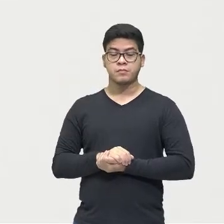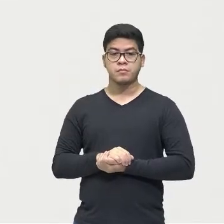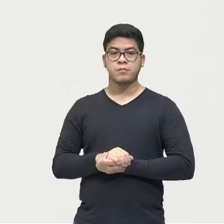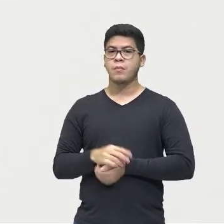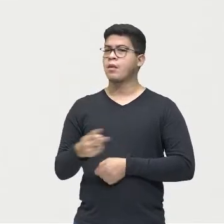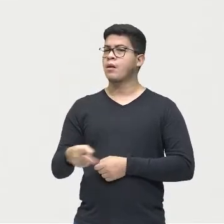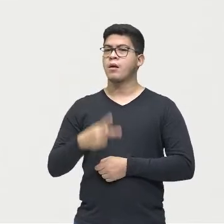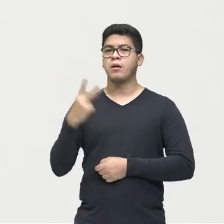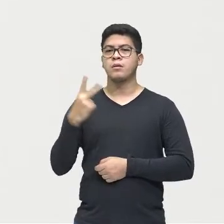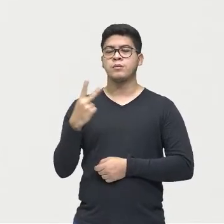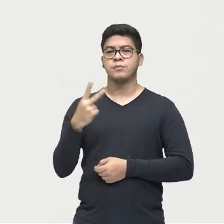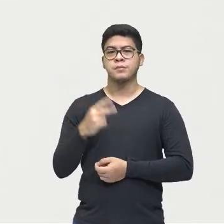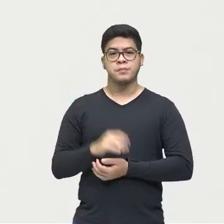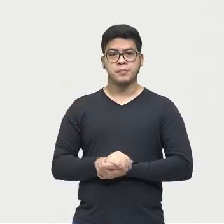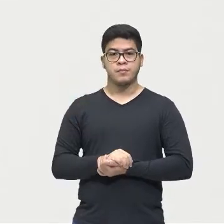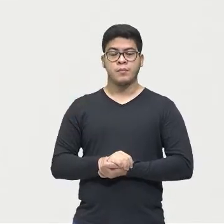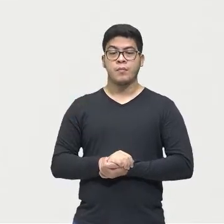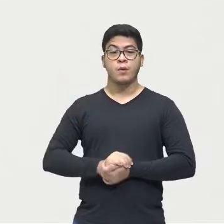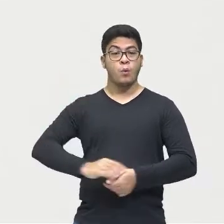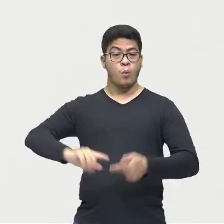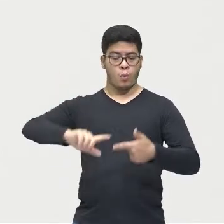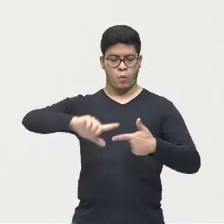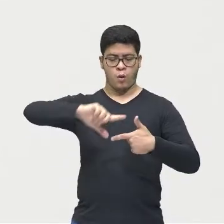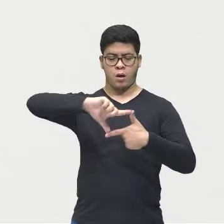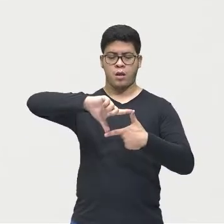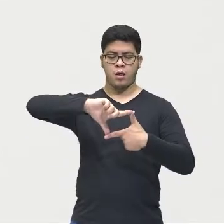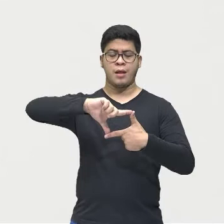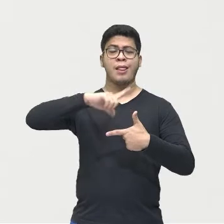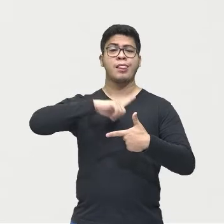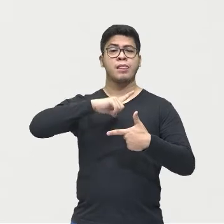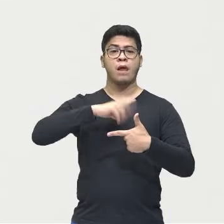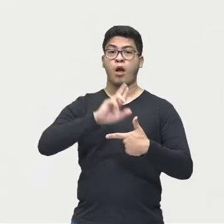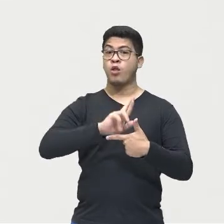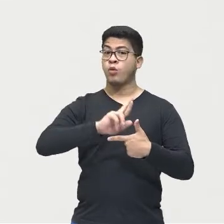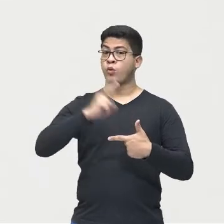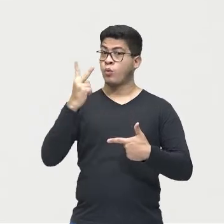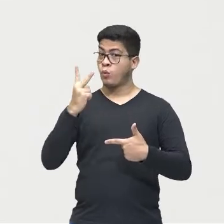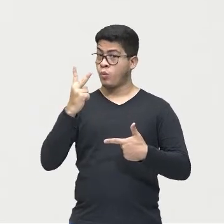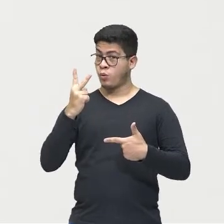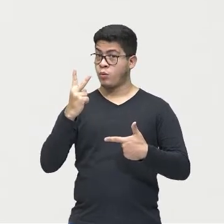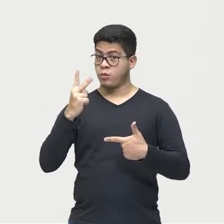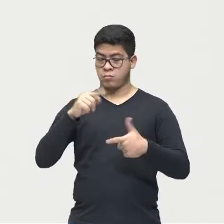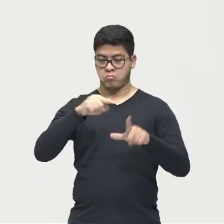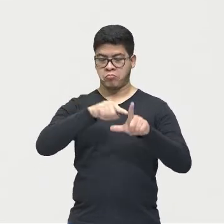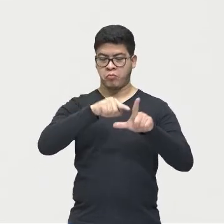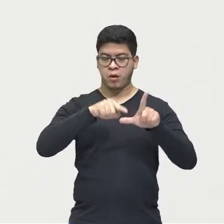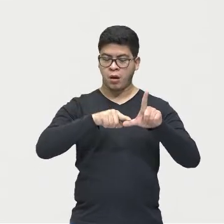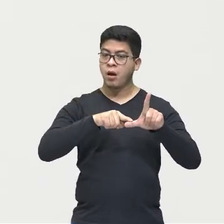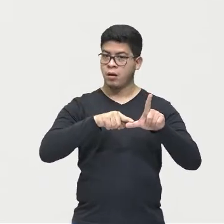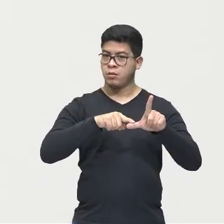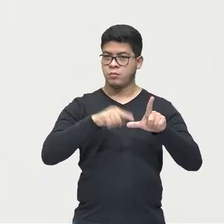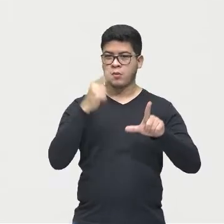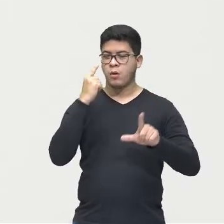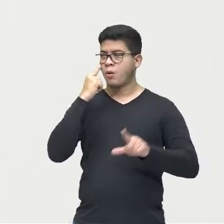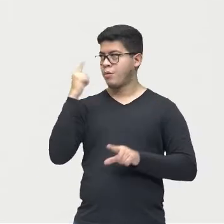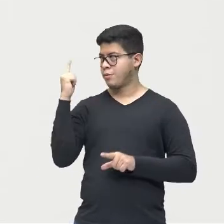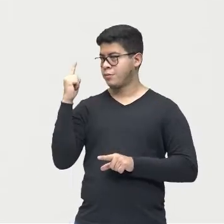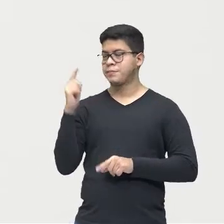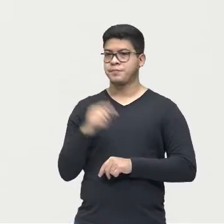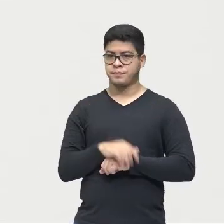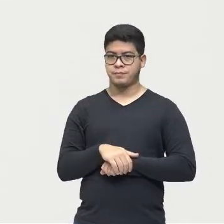Segundo, os retângulos possuem dois eixos de simetria. Os eixos de simetria, pessoal, são esses eixos aqui, ó.